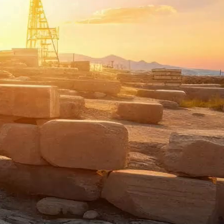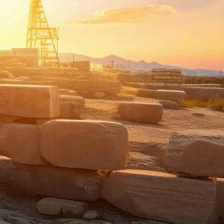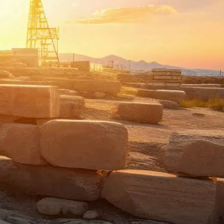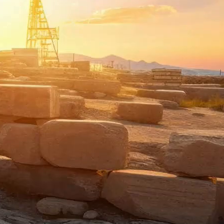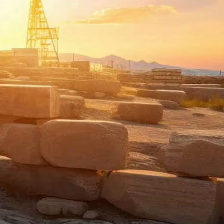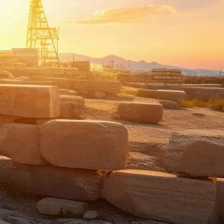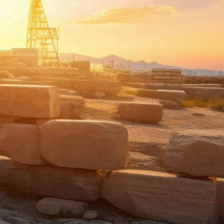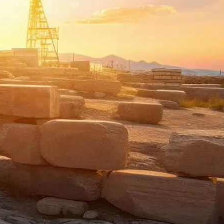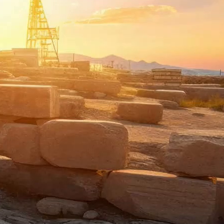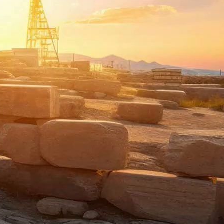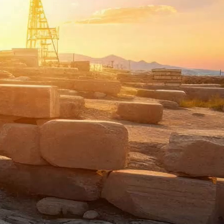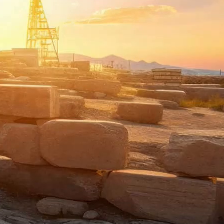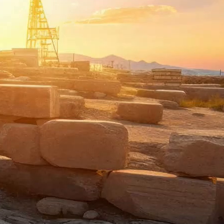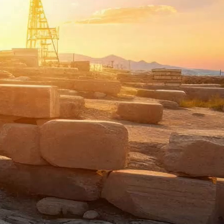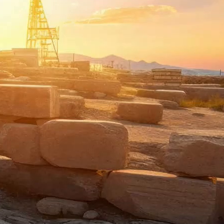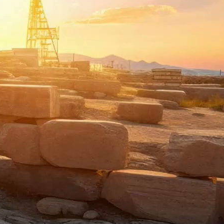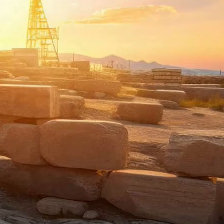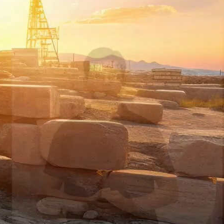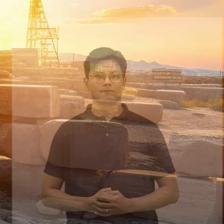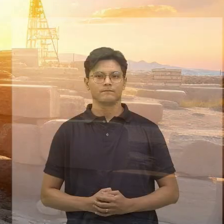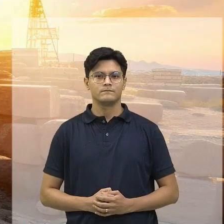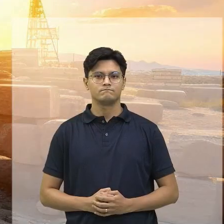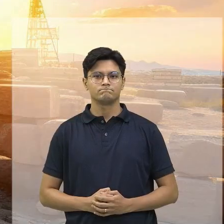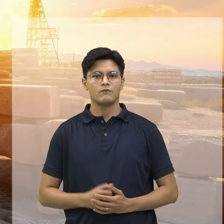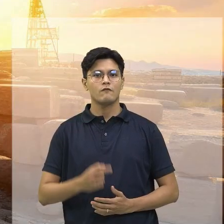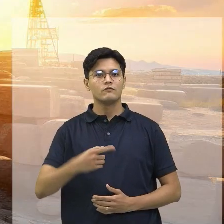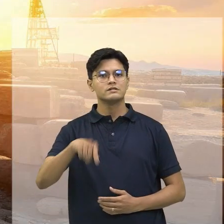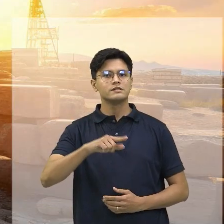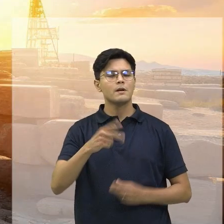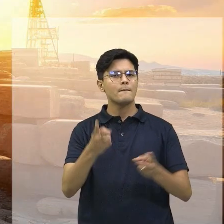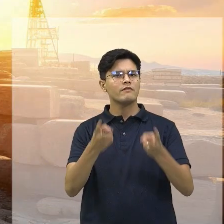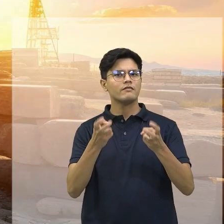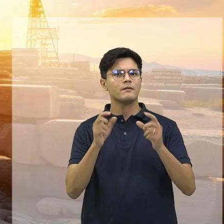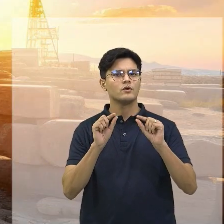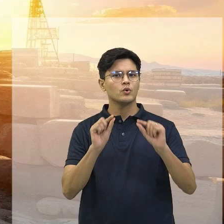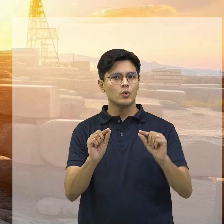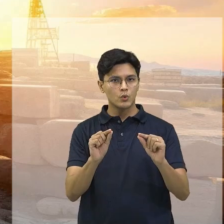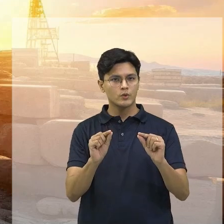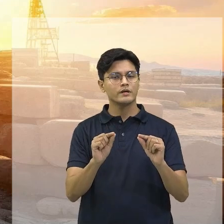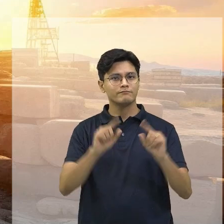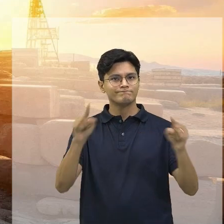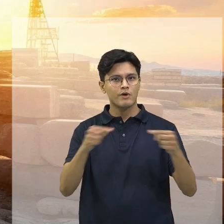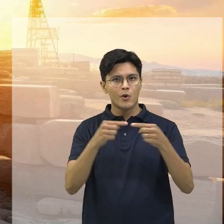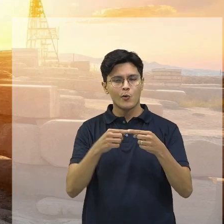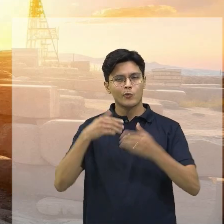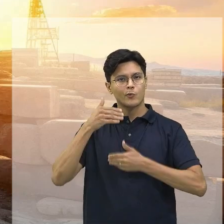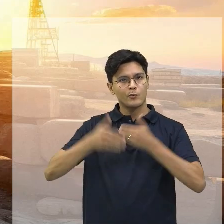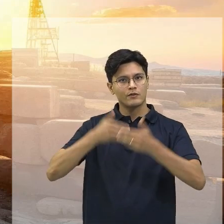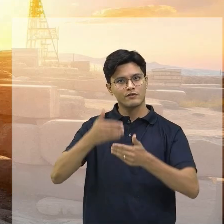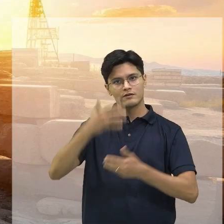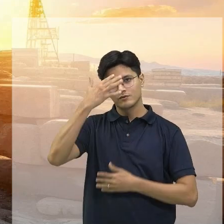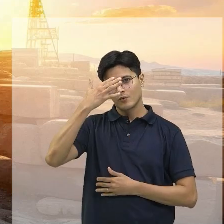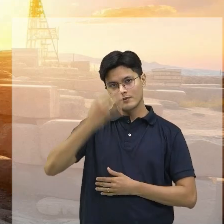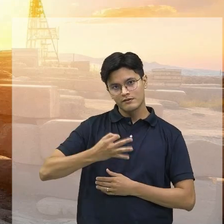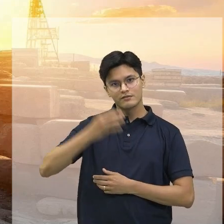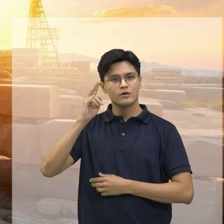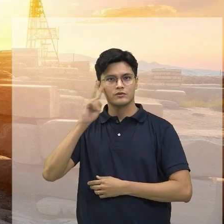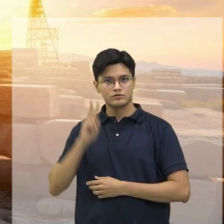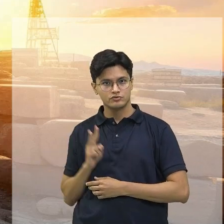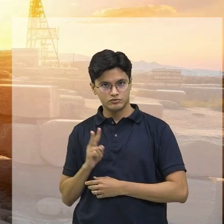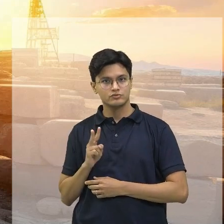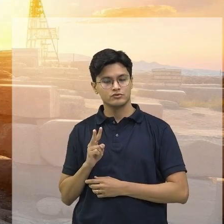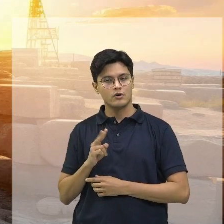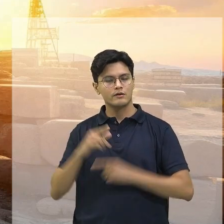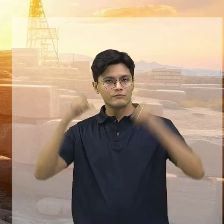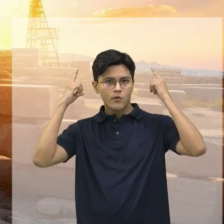desse processo de compreensão da história e do contexto da Grécia Antiga, você